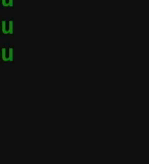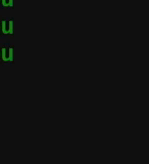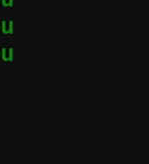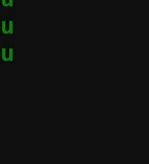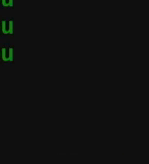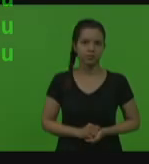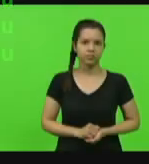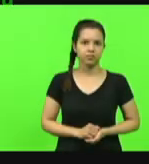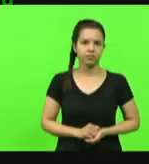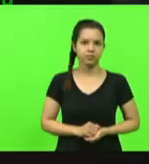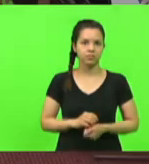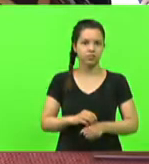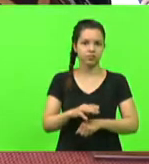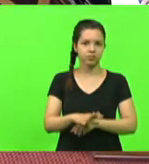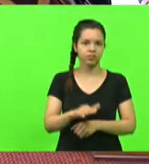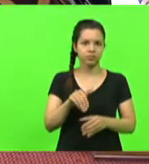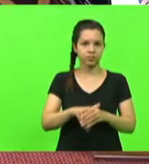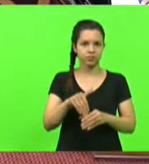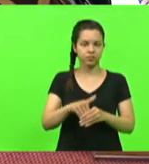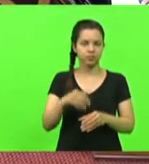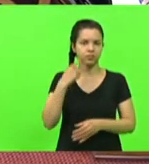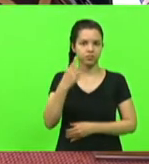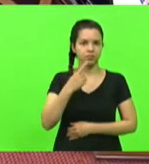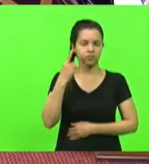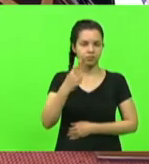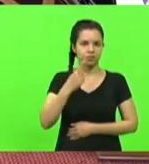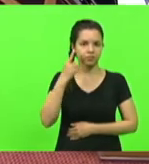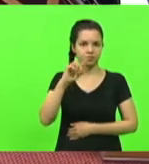Para encaminhamento de voto, a palavra do deputado Gessé Lopes.